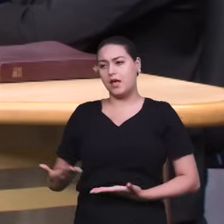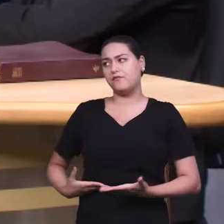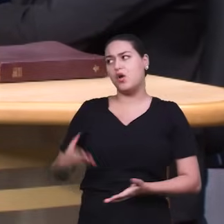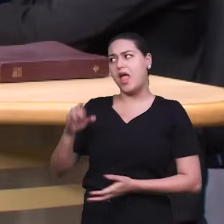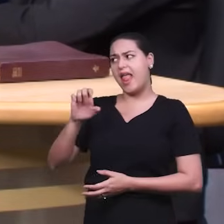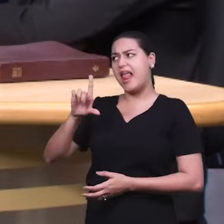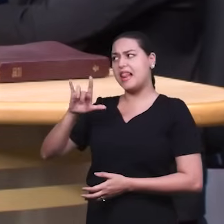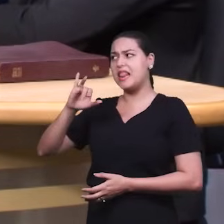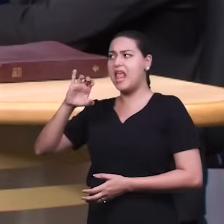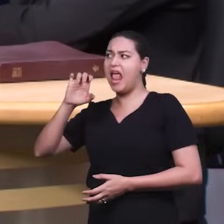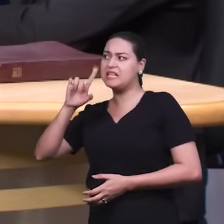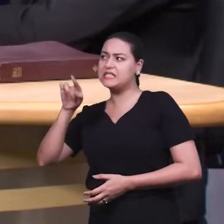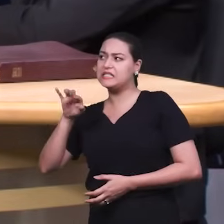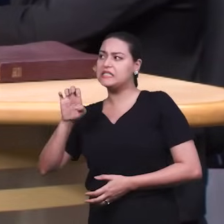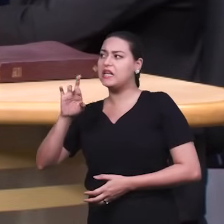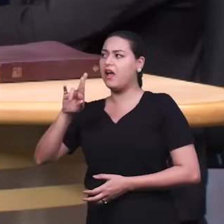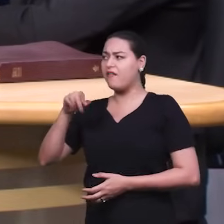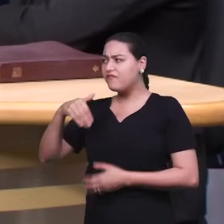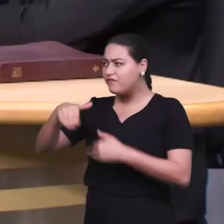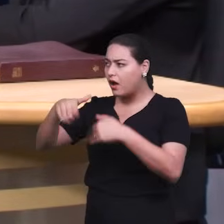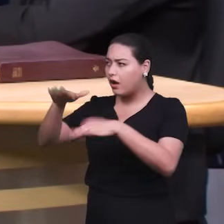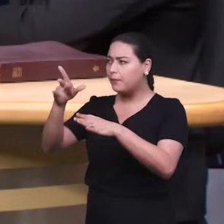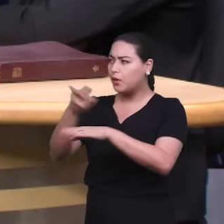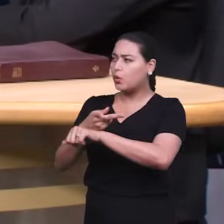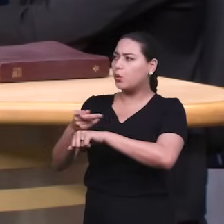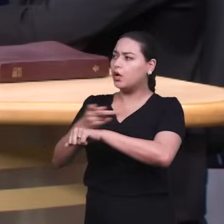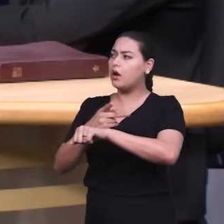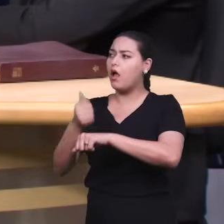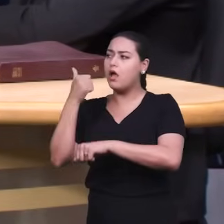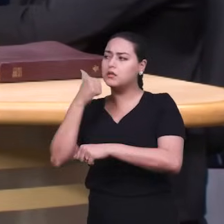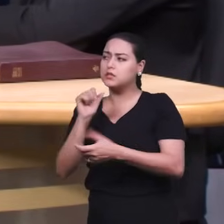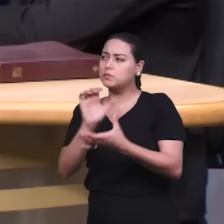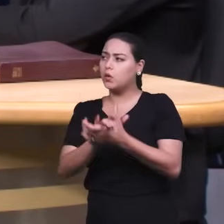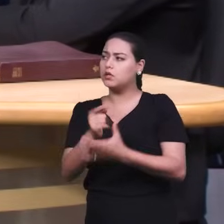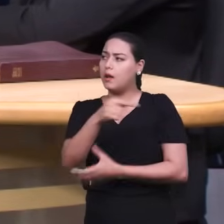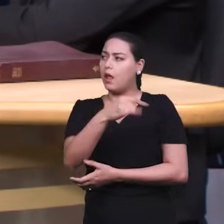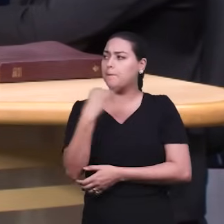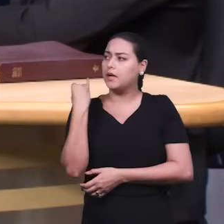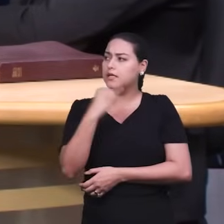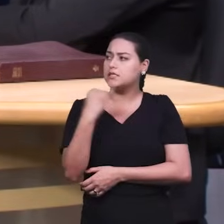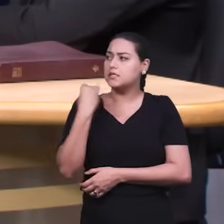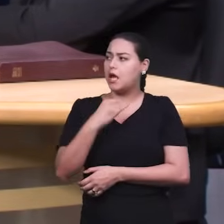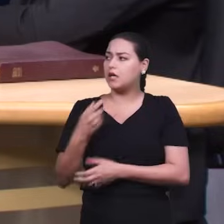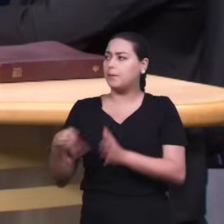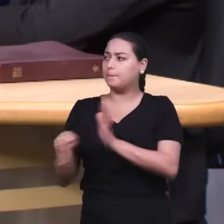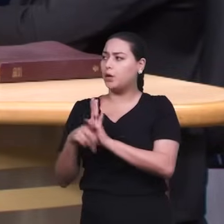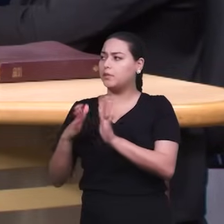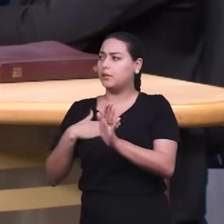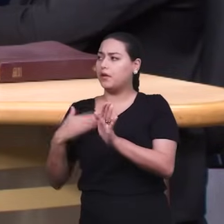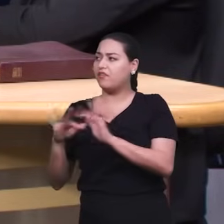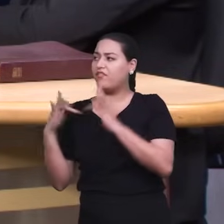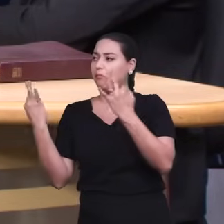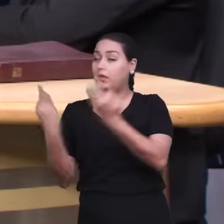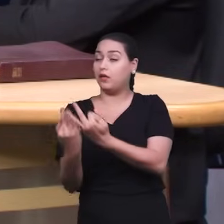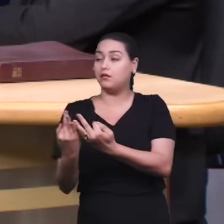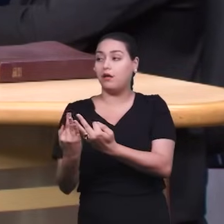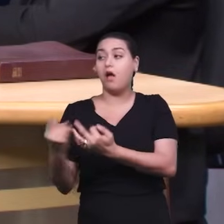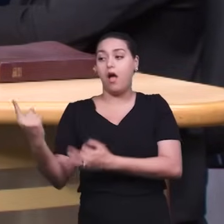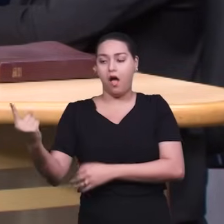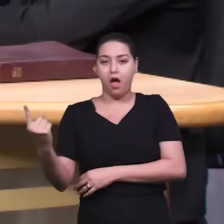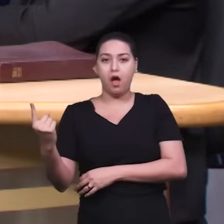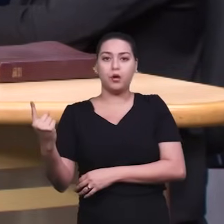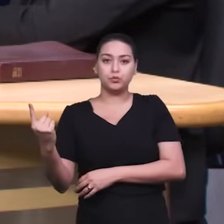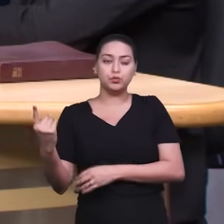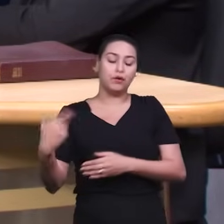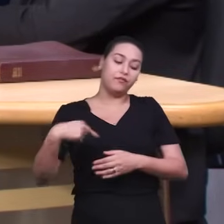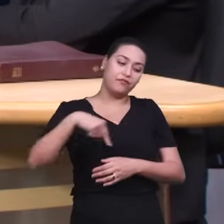minha parentela. Eliezer faz um propósito com o Senhor e encontra a Rebeca. Então a Rebeca vem da parentela